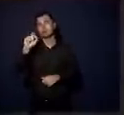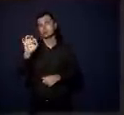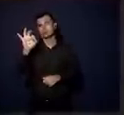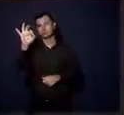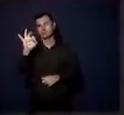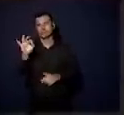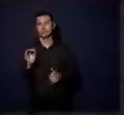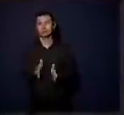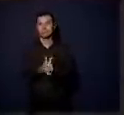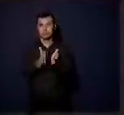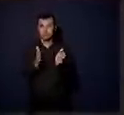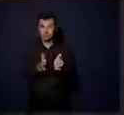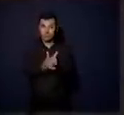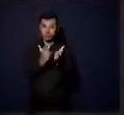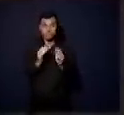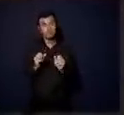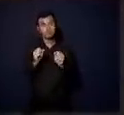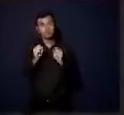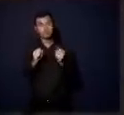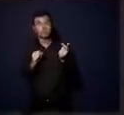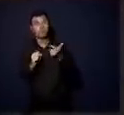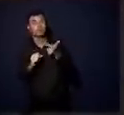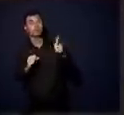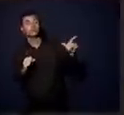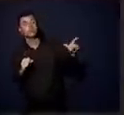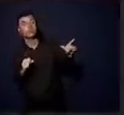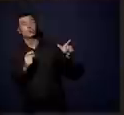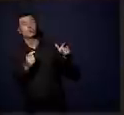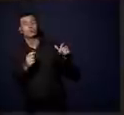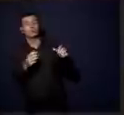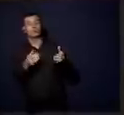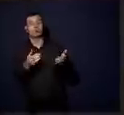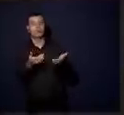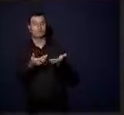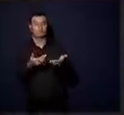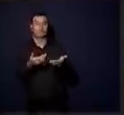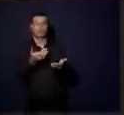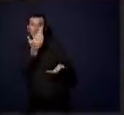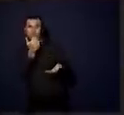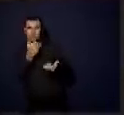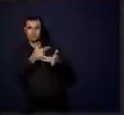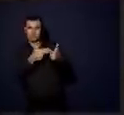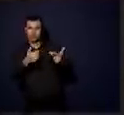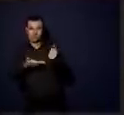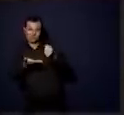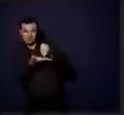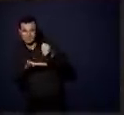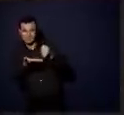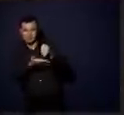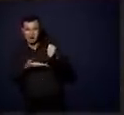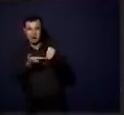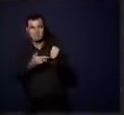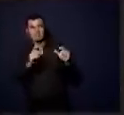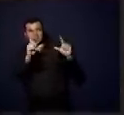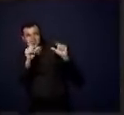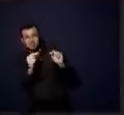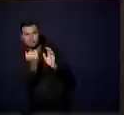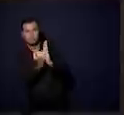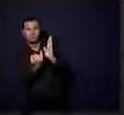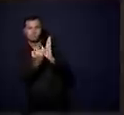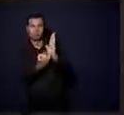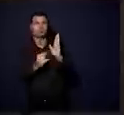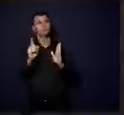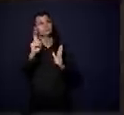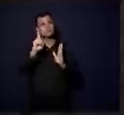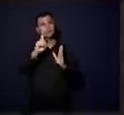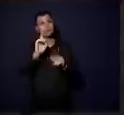pobres o efeito disso é maior do que desonerar completamente a cesta básica porque eu tô dizendo até uma outra parte do consumo dele com essa com